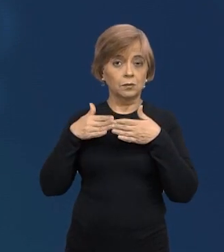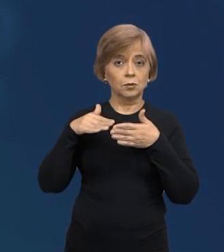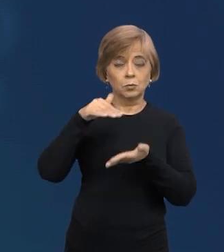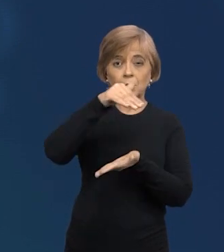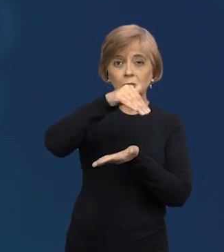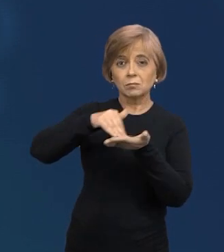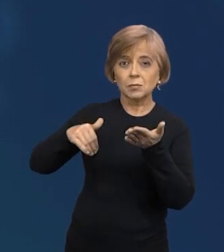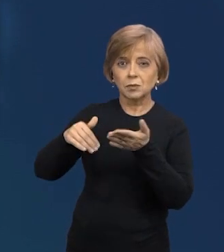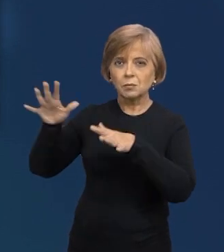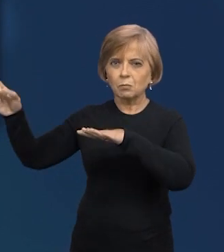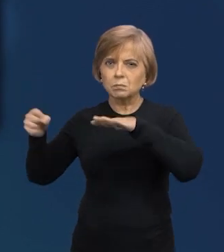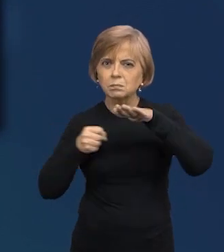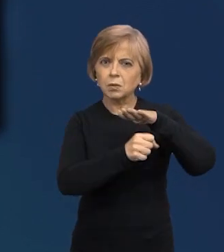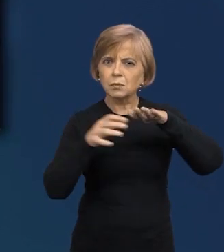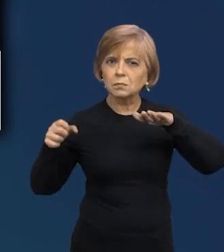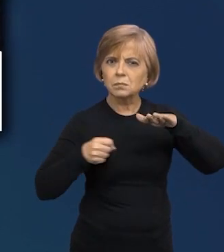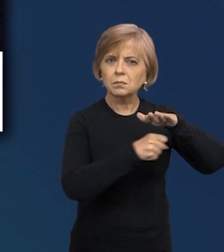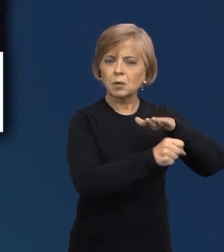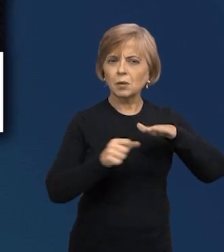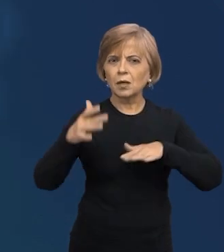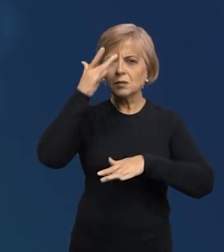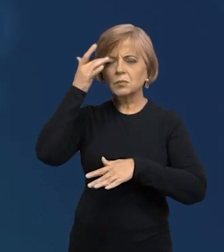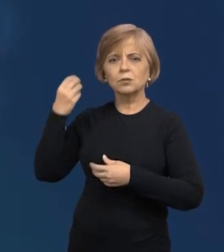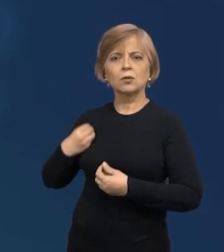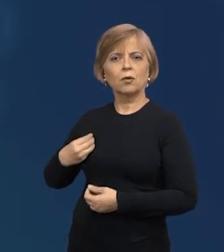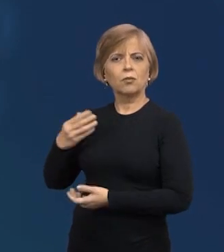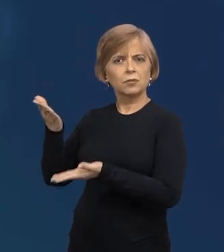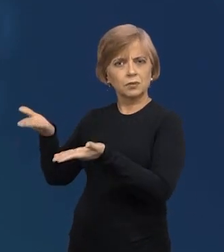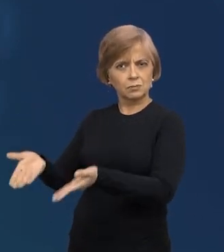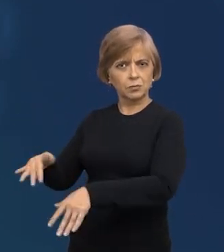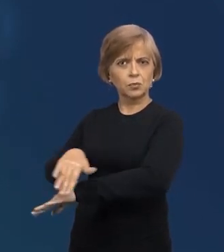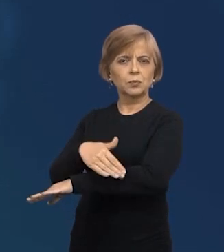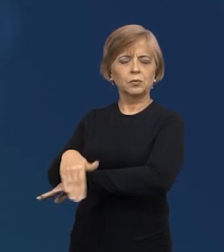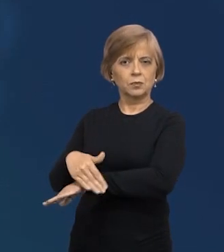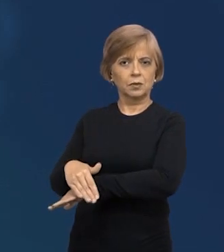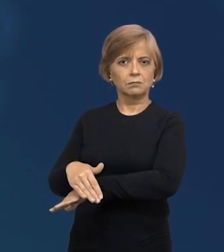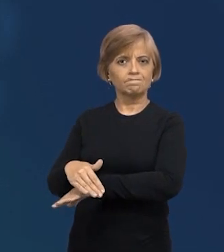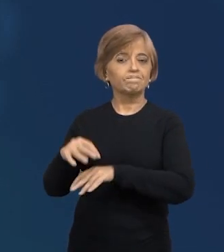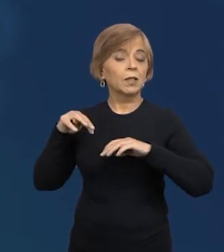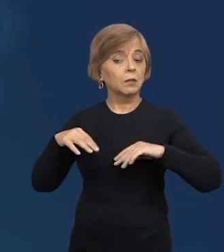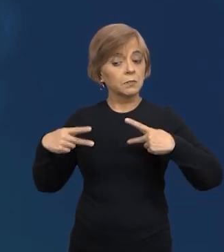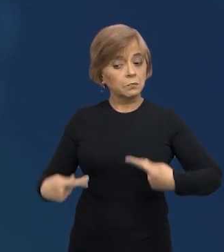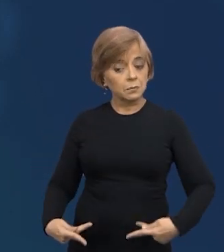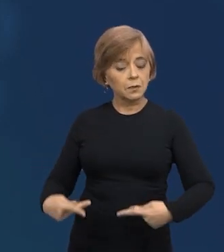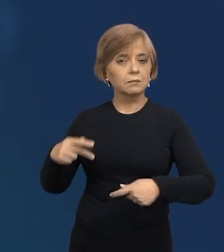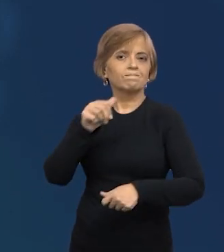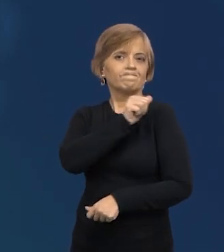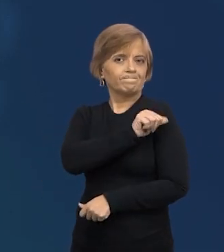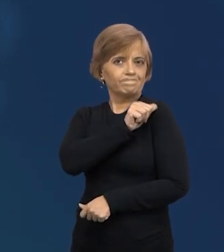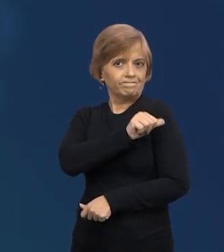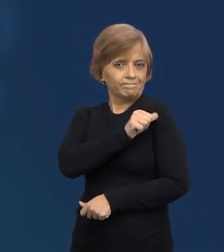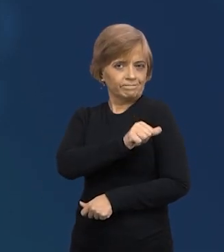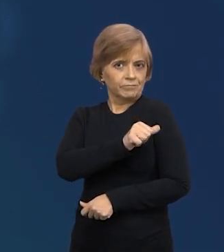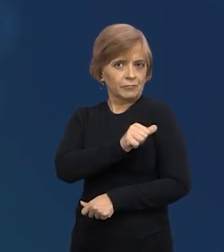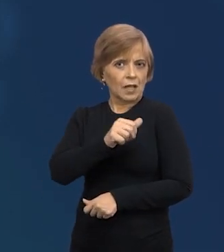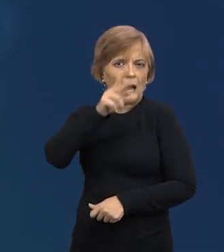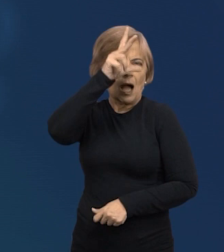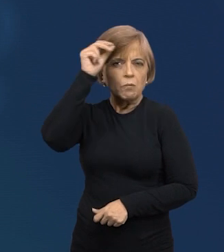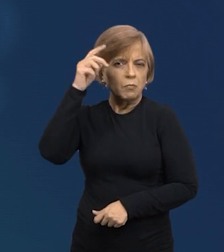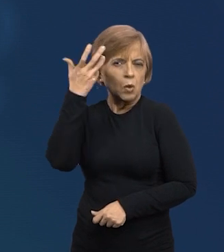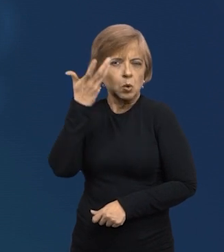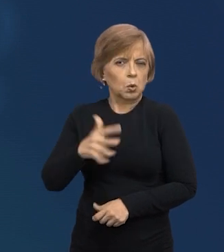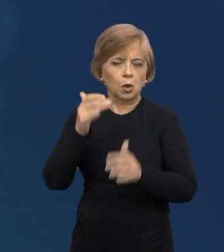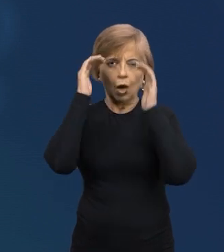da população em situação de rua. De acordo com o MPRJ, a Prefeitura do Rio pretendia descumprir o termo